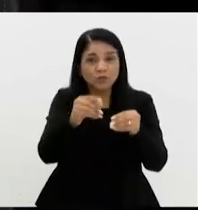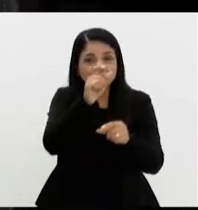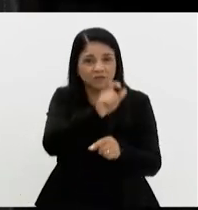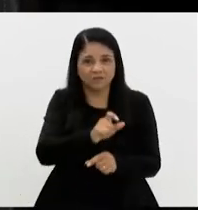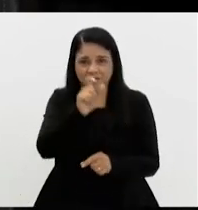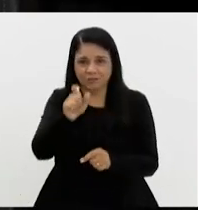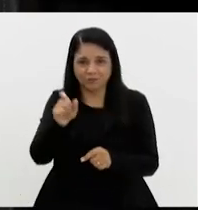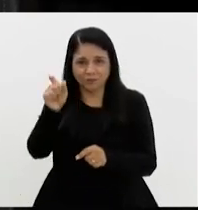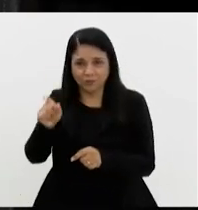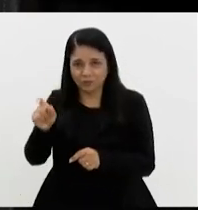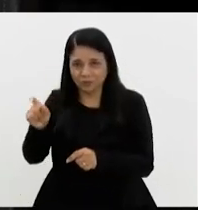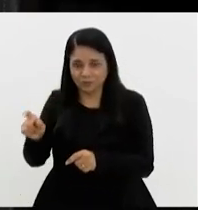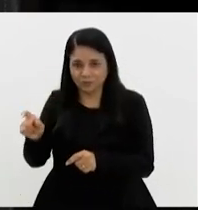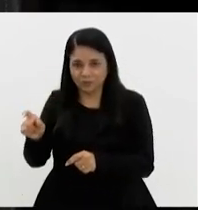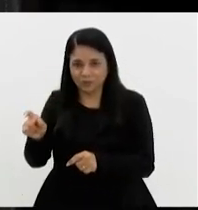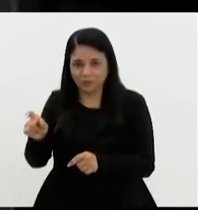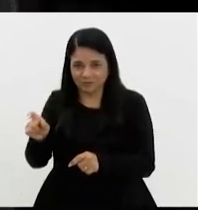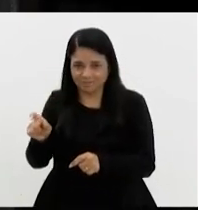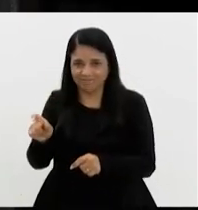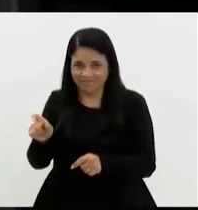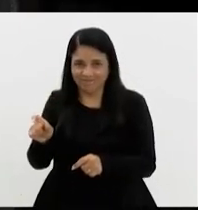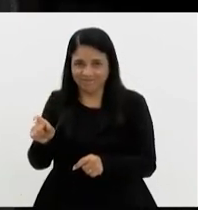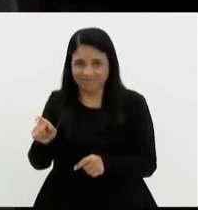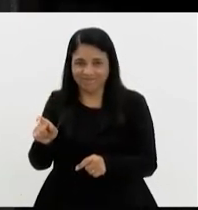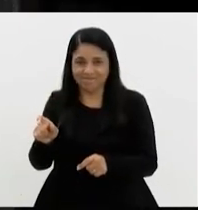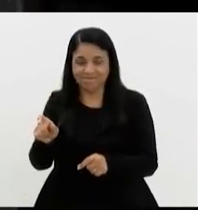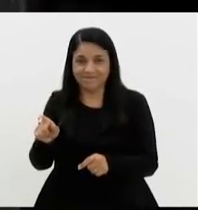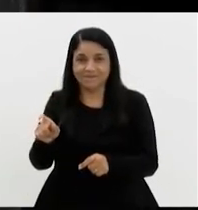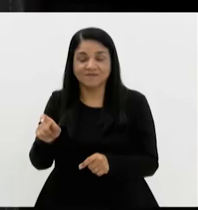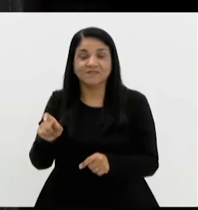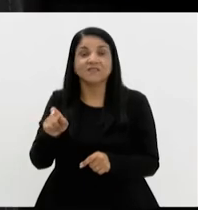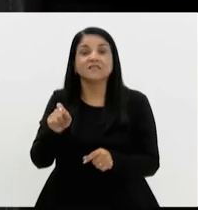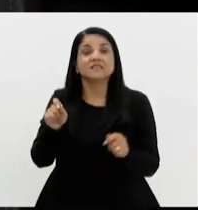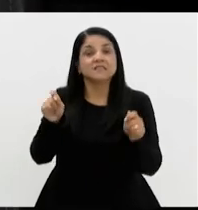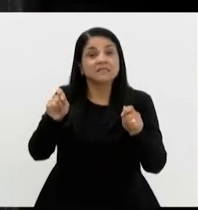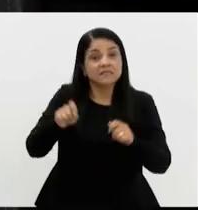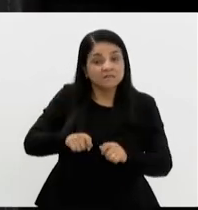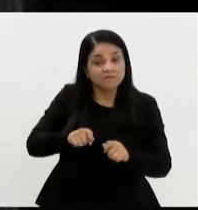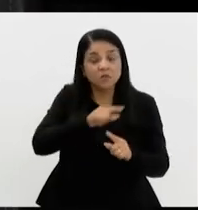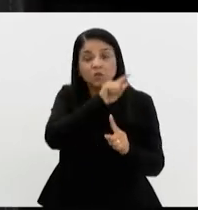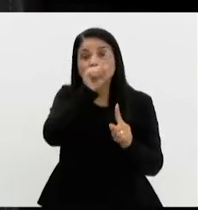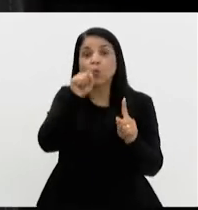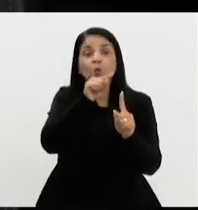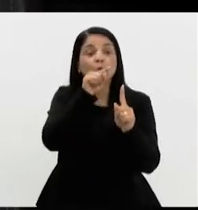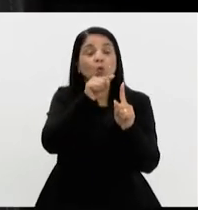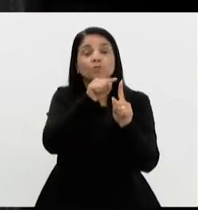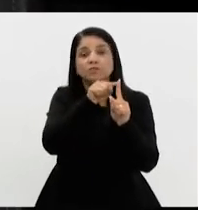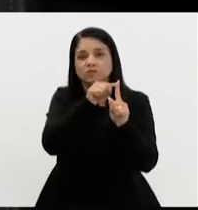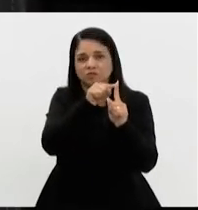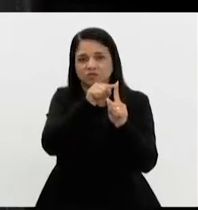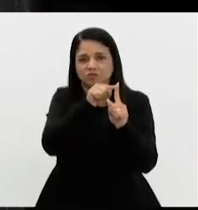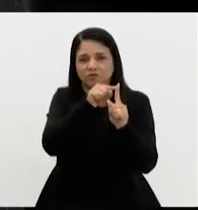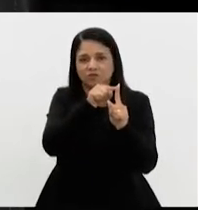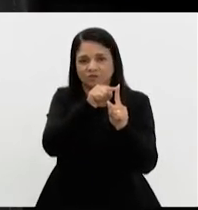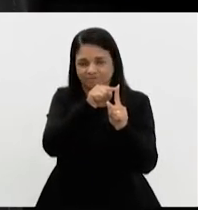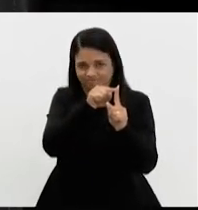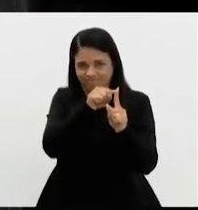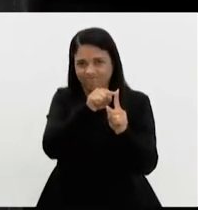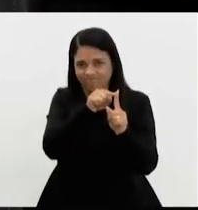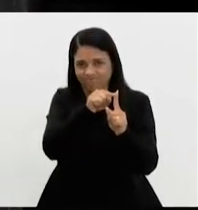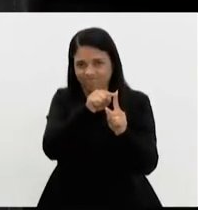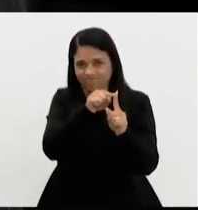pessoas particularmente considerando a finalidade que afeta o bem